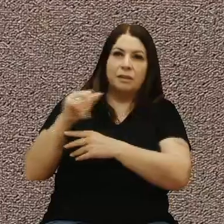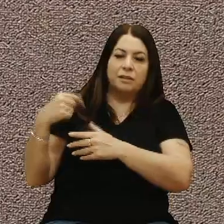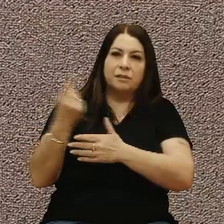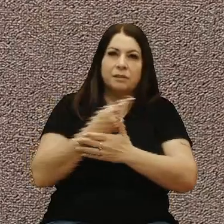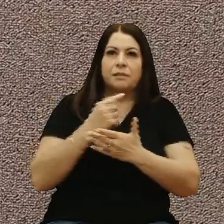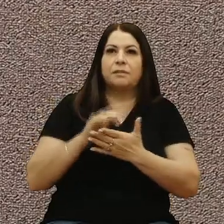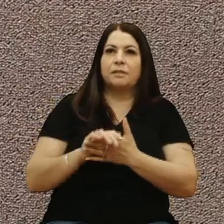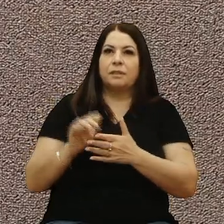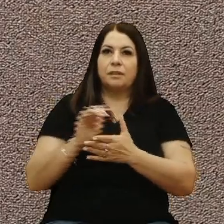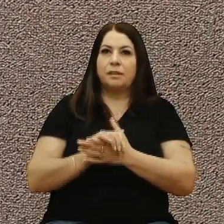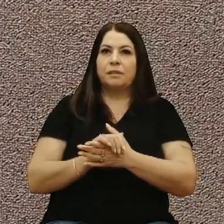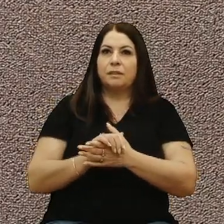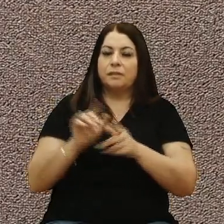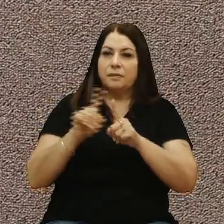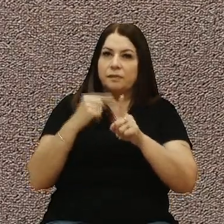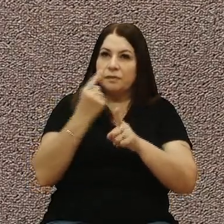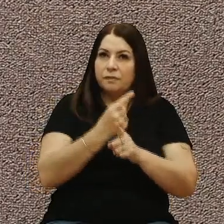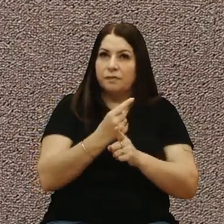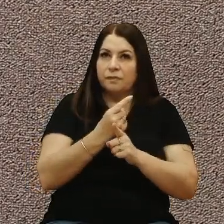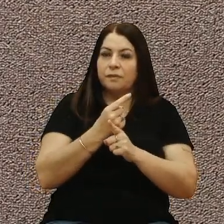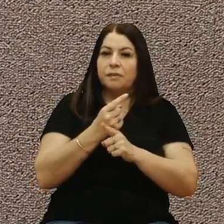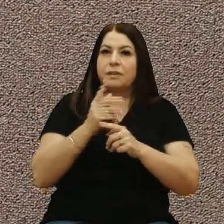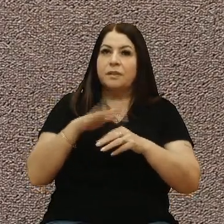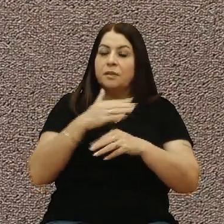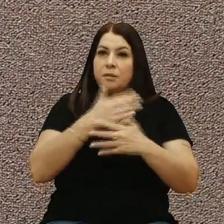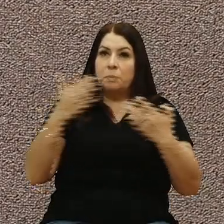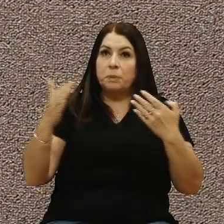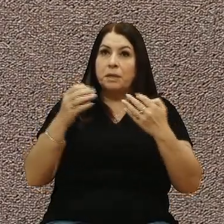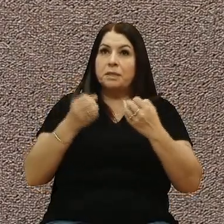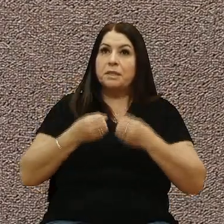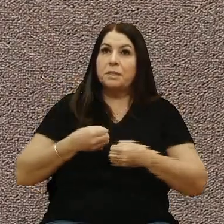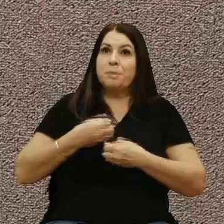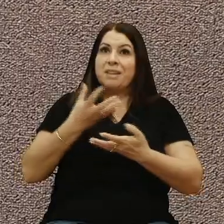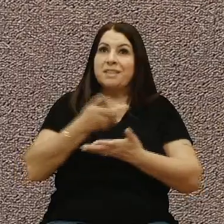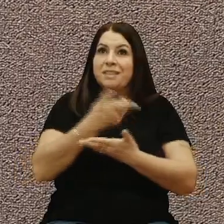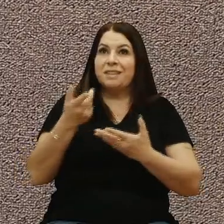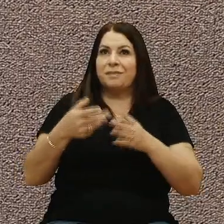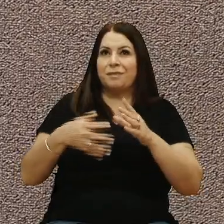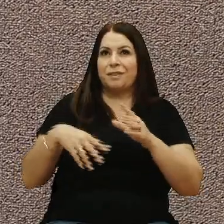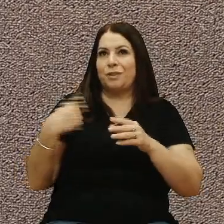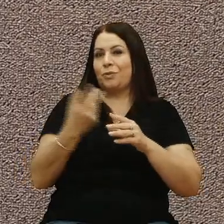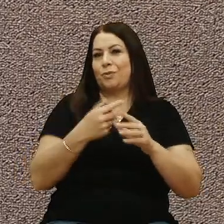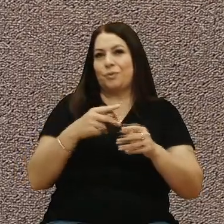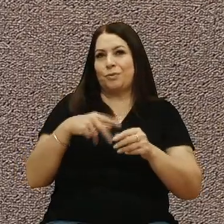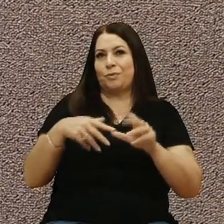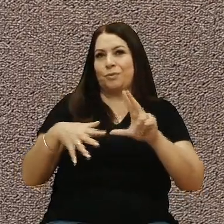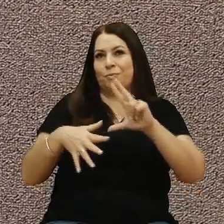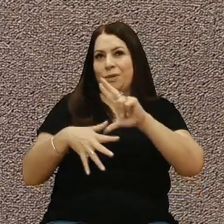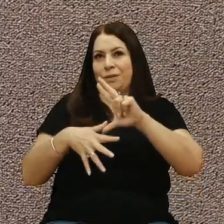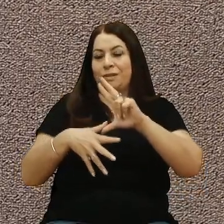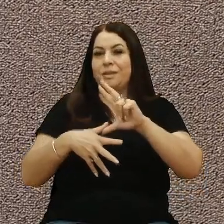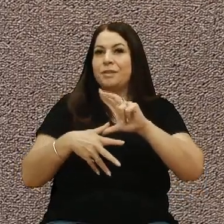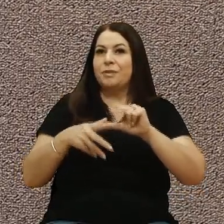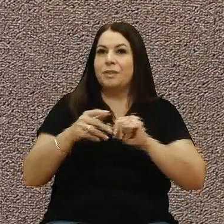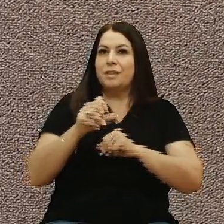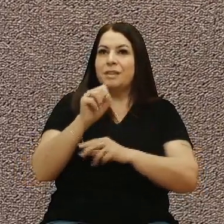considerada uma das mais intensas e expressivas do continente, elevou esse espaço ao status